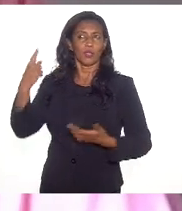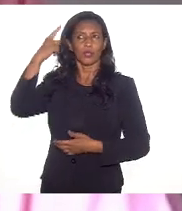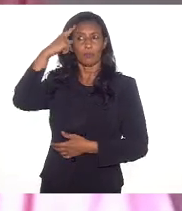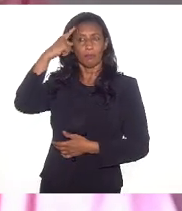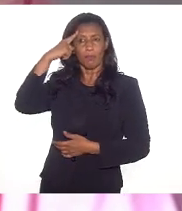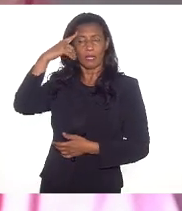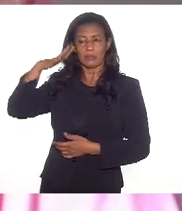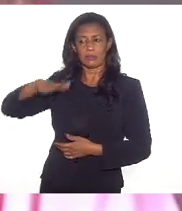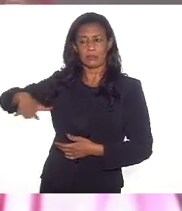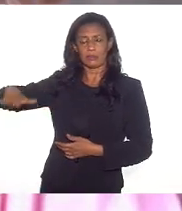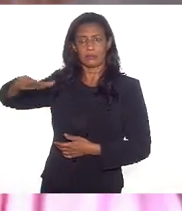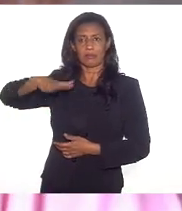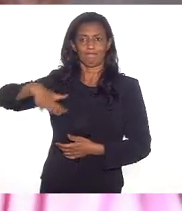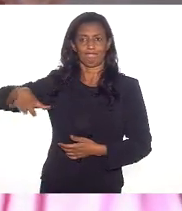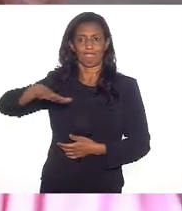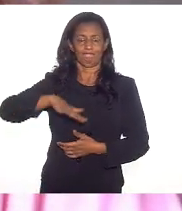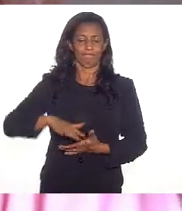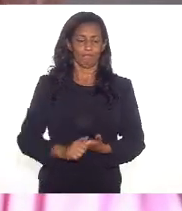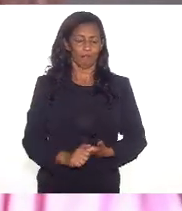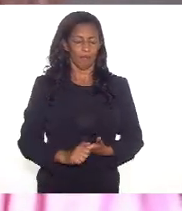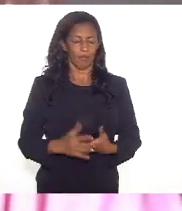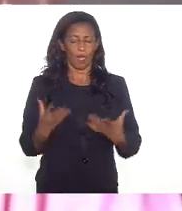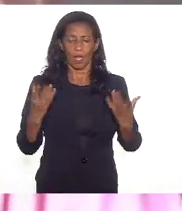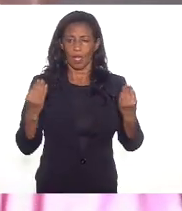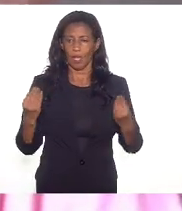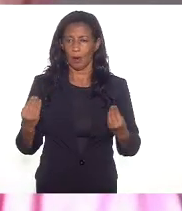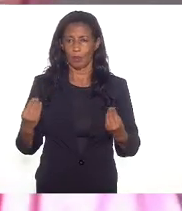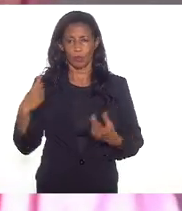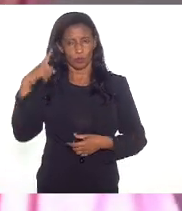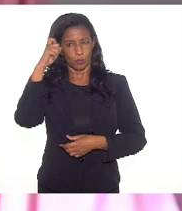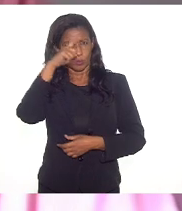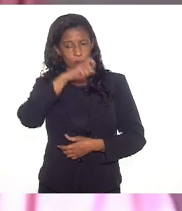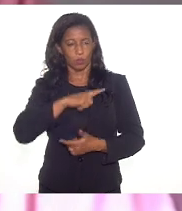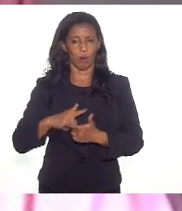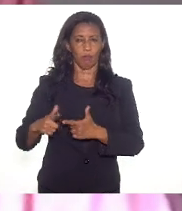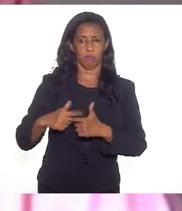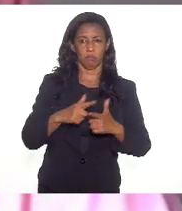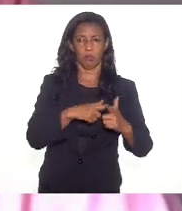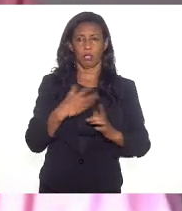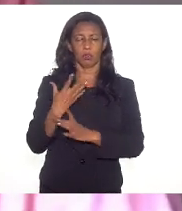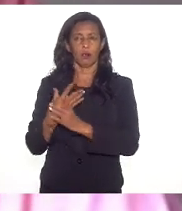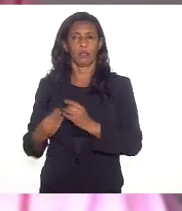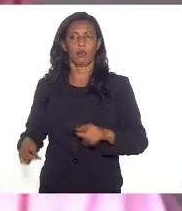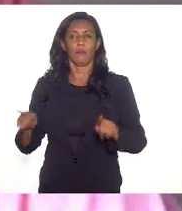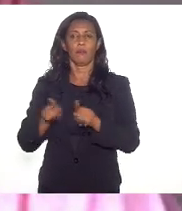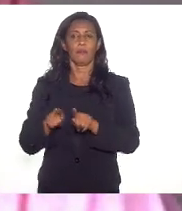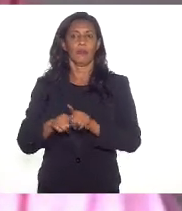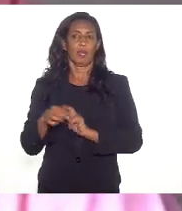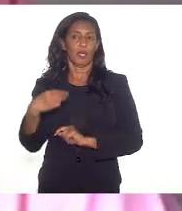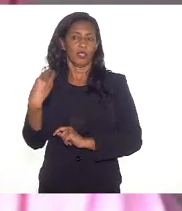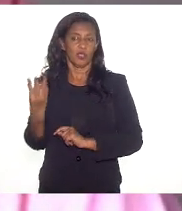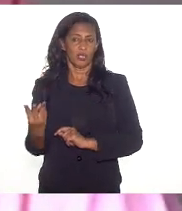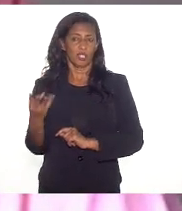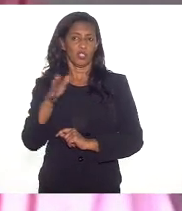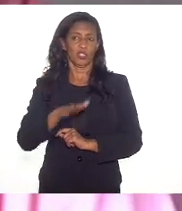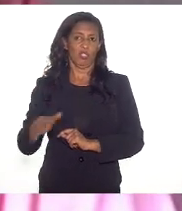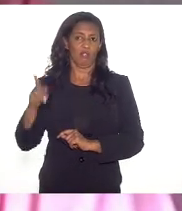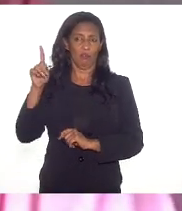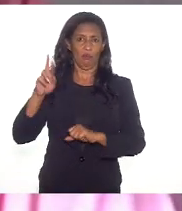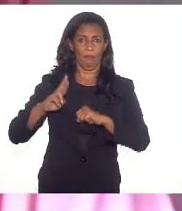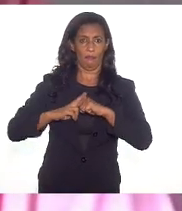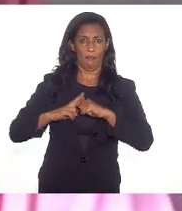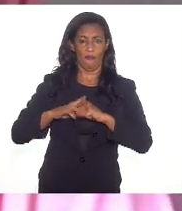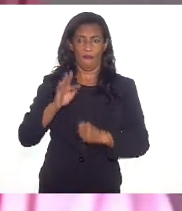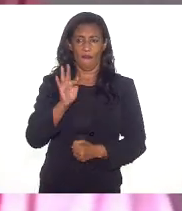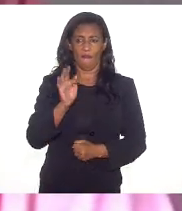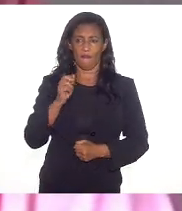nossa região metropolitana. É muito temerário também que o desaparecimento das três crianças de Belfor Roxo,